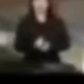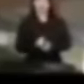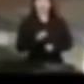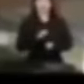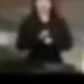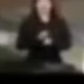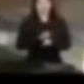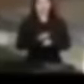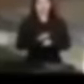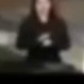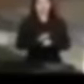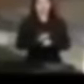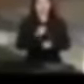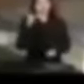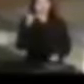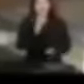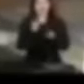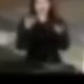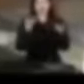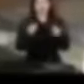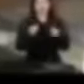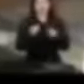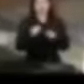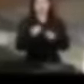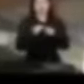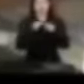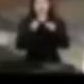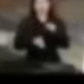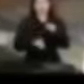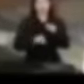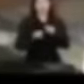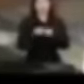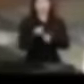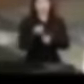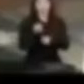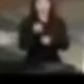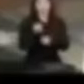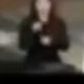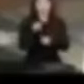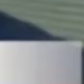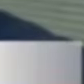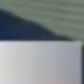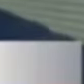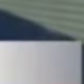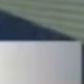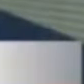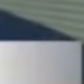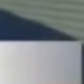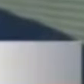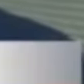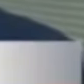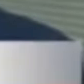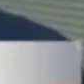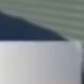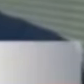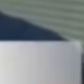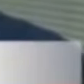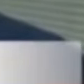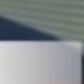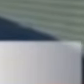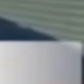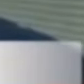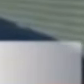mundo, com prejuízo de quase 100 bilhões de reais só para Petrobras. Na verdade, o que se instalou no